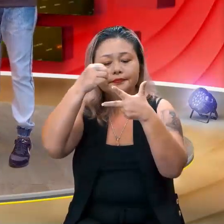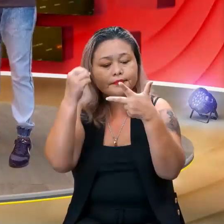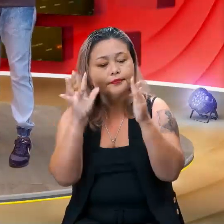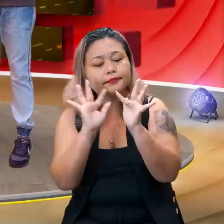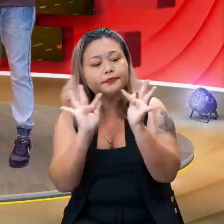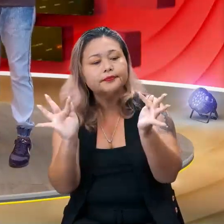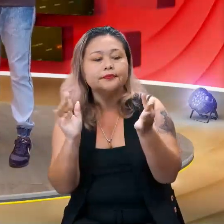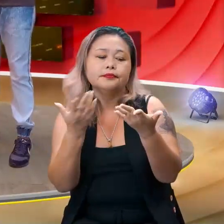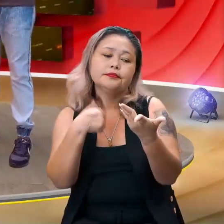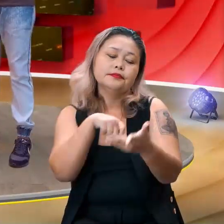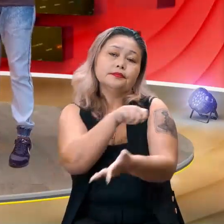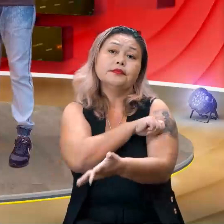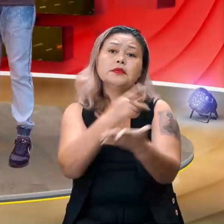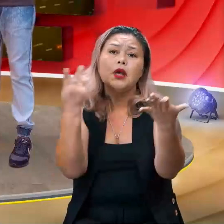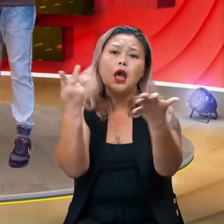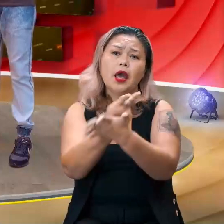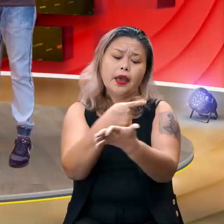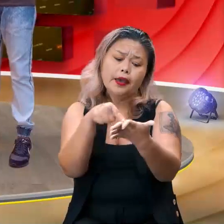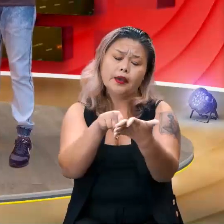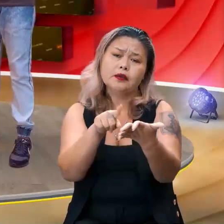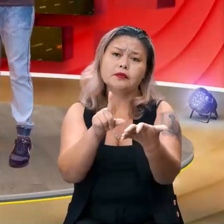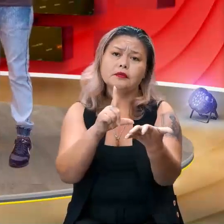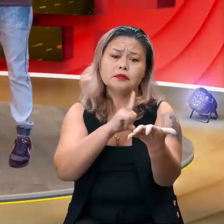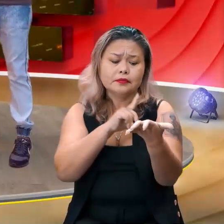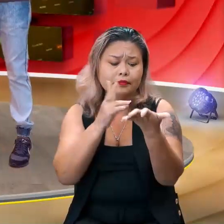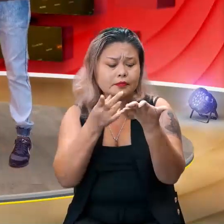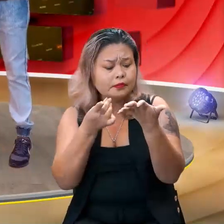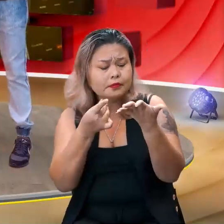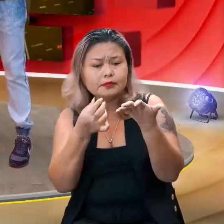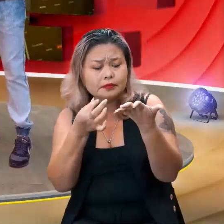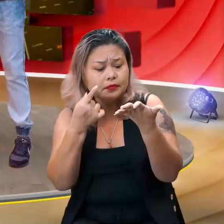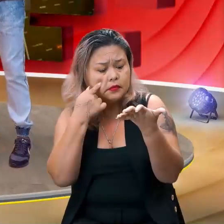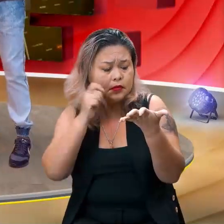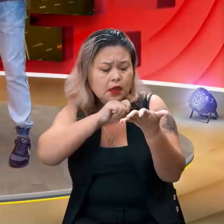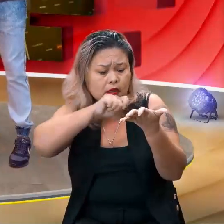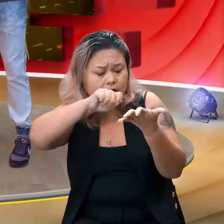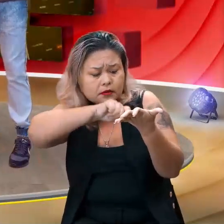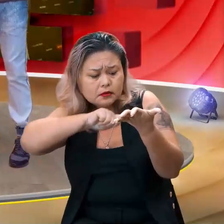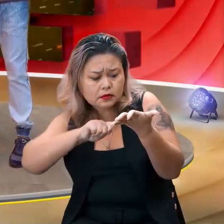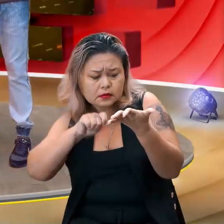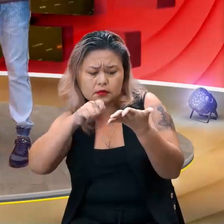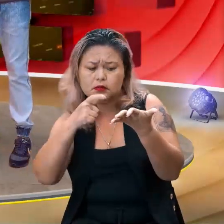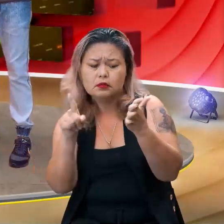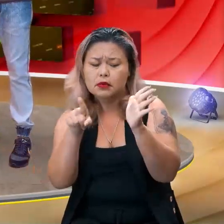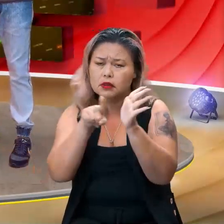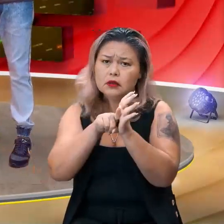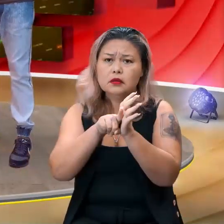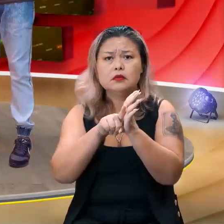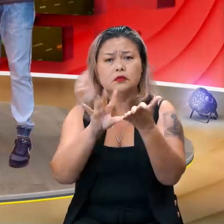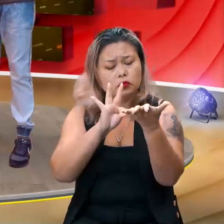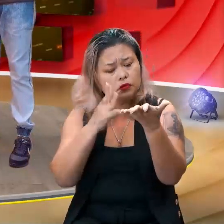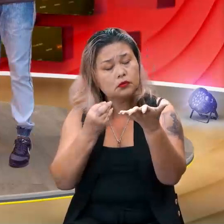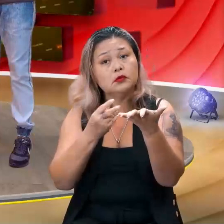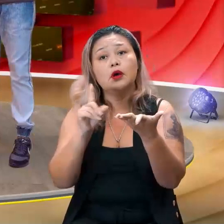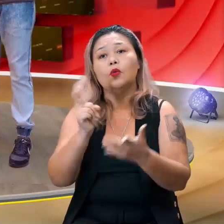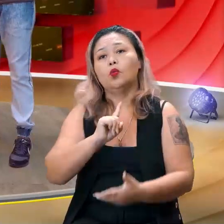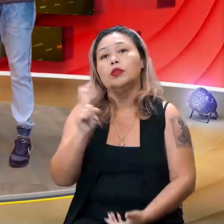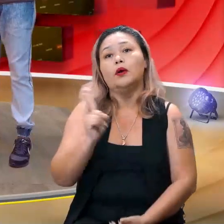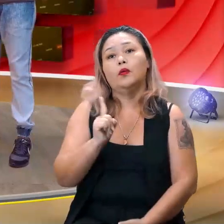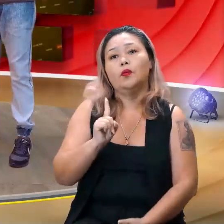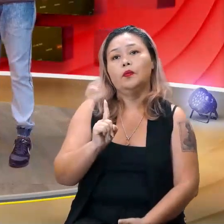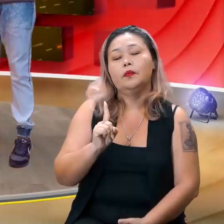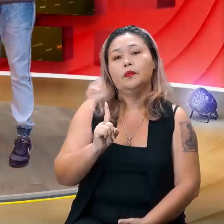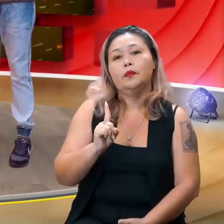alunos erram. Porque eles perdem alguns detalhes. Ele quer traçar a reta pegando a parte negativa todinha. Não.